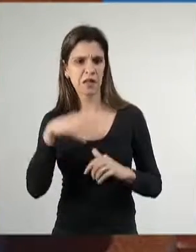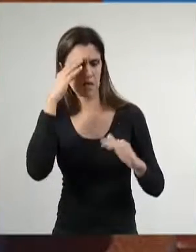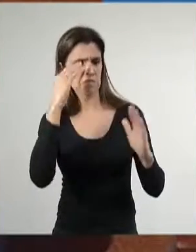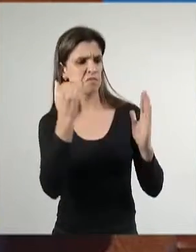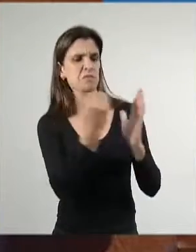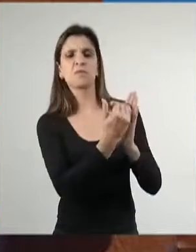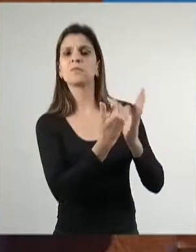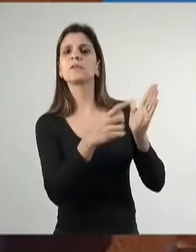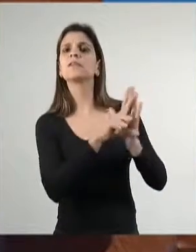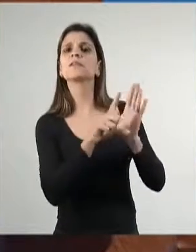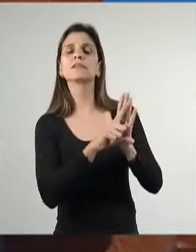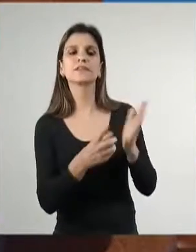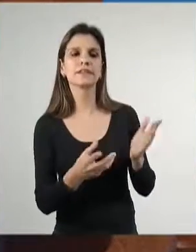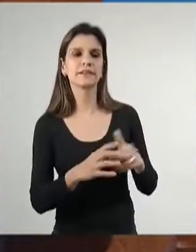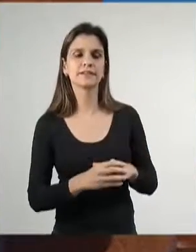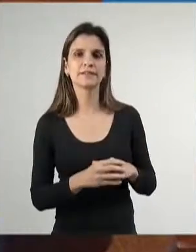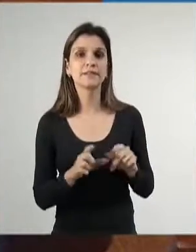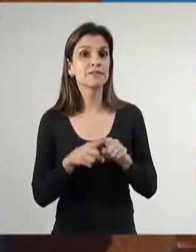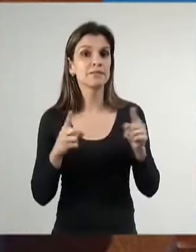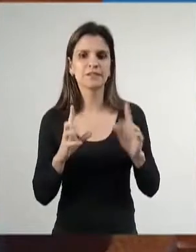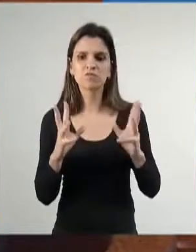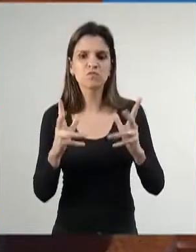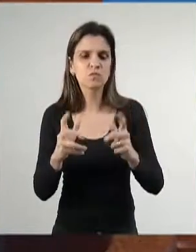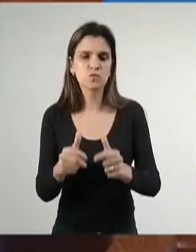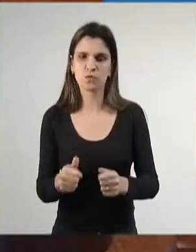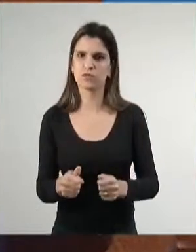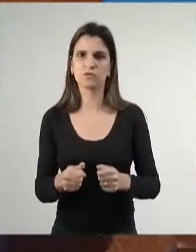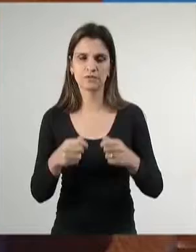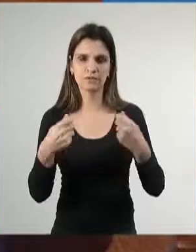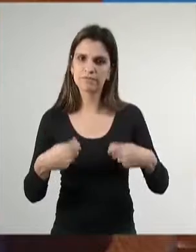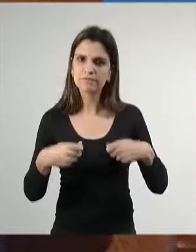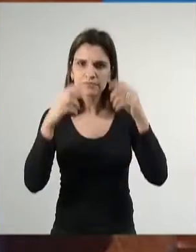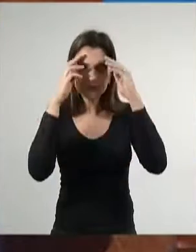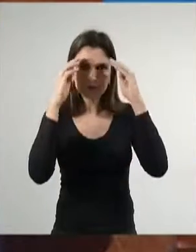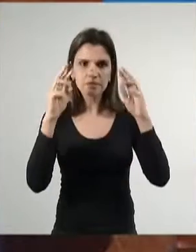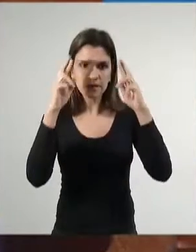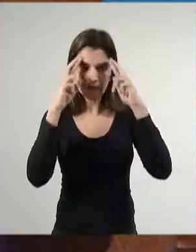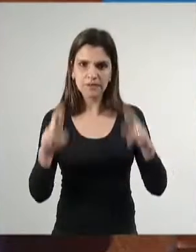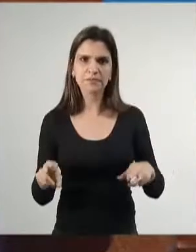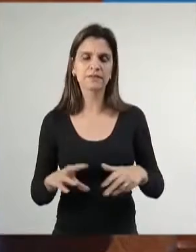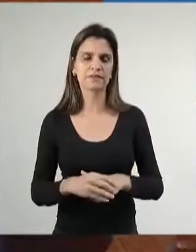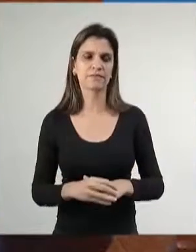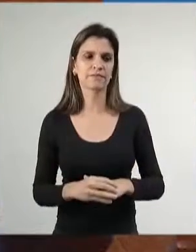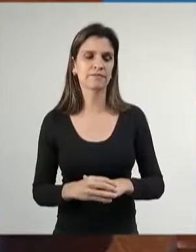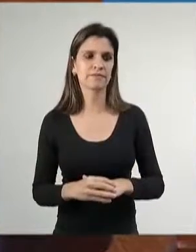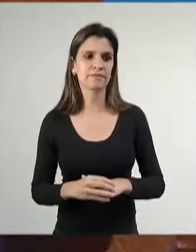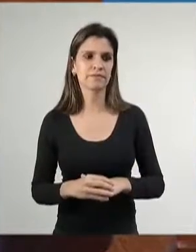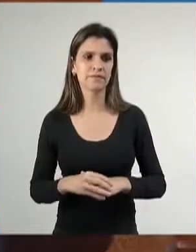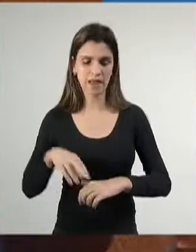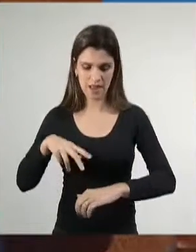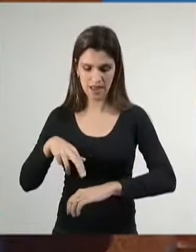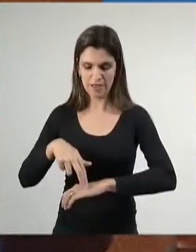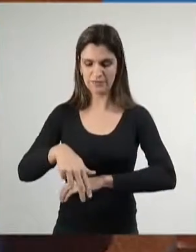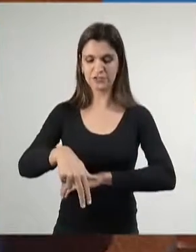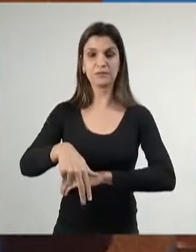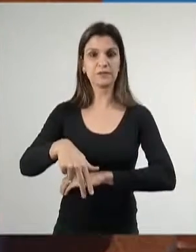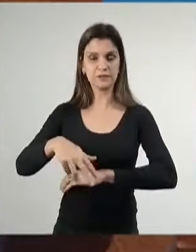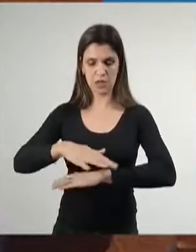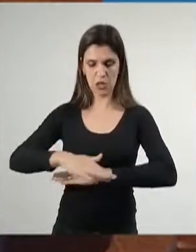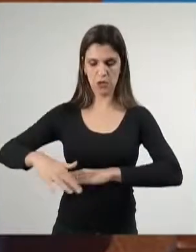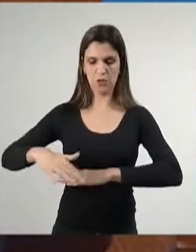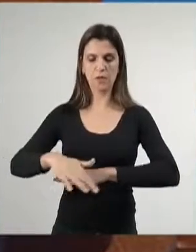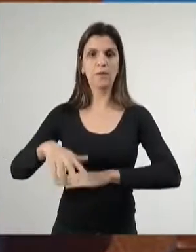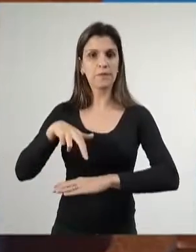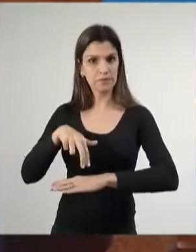as faixas que a ele lhe pertencem, que a ele tem que ser utilizada. Os motociclistas têm que